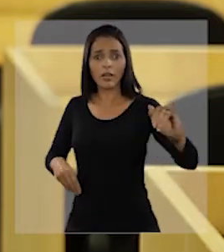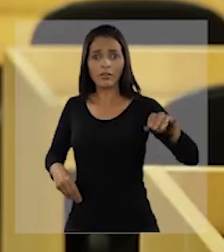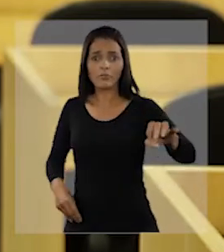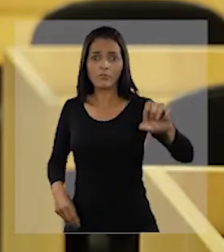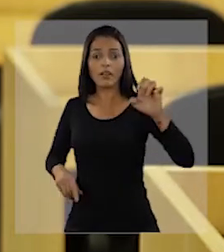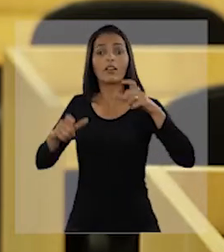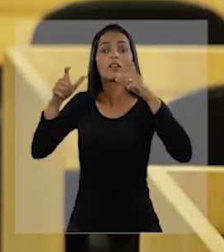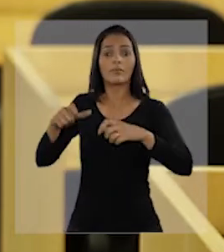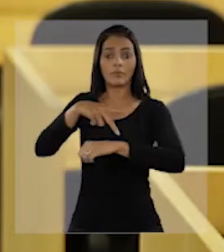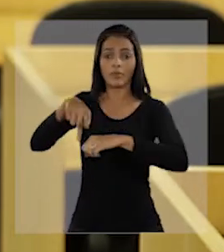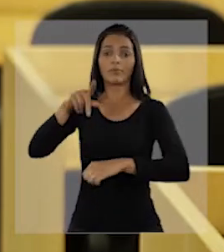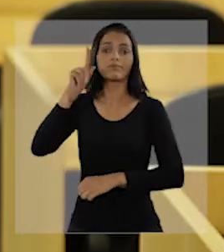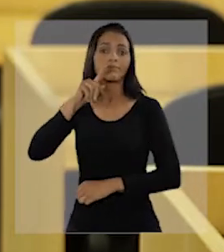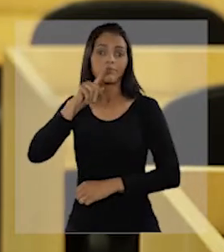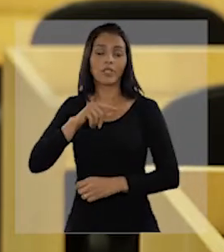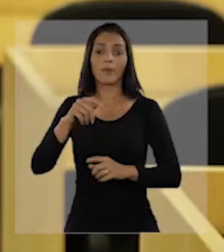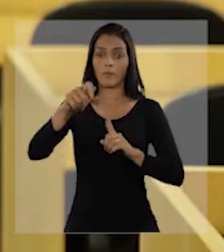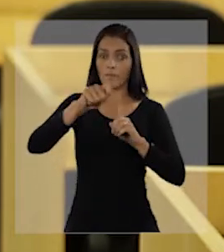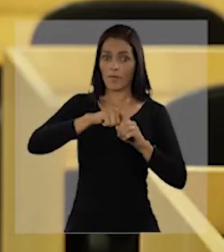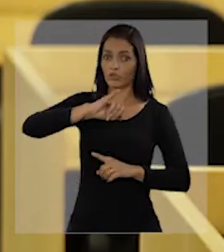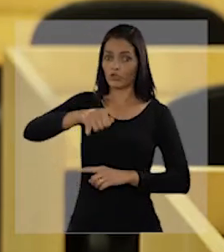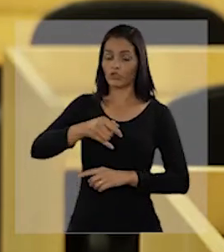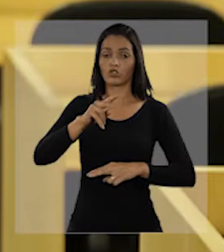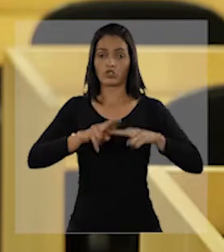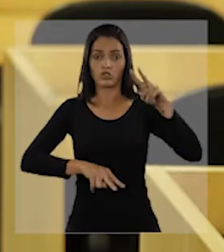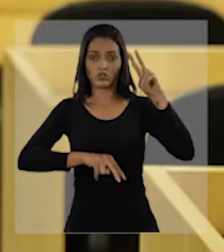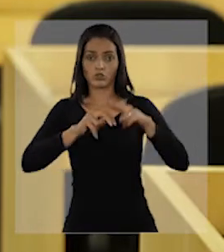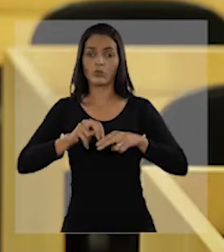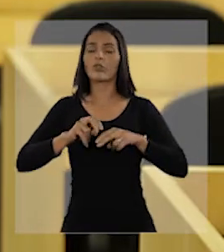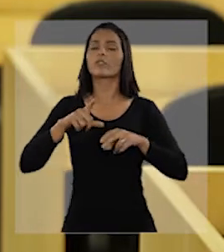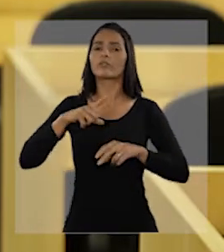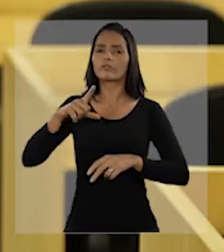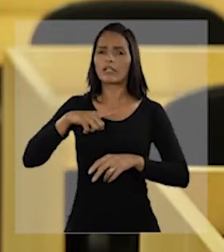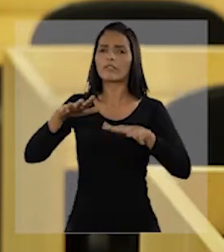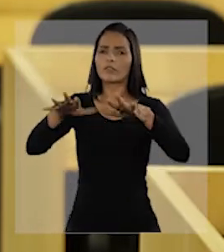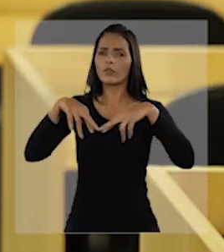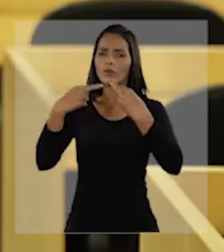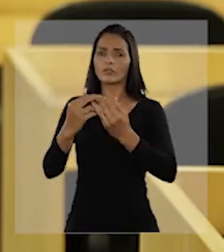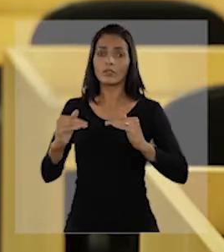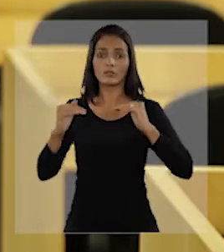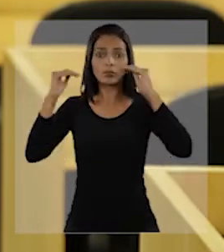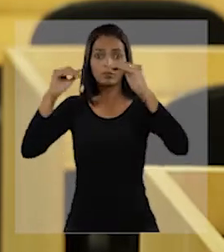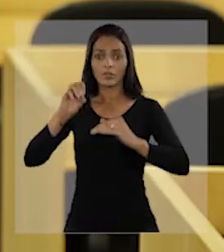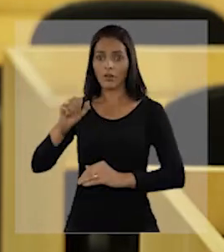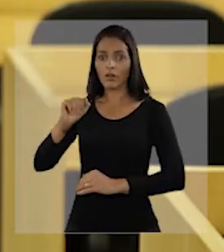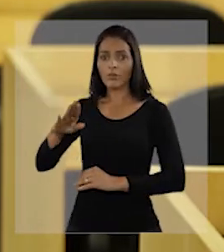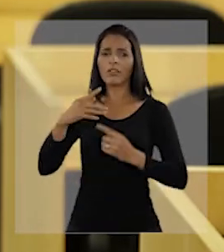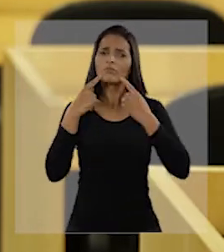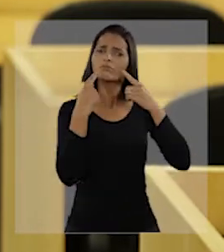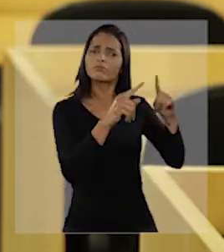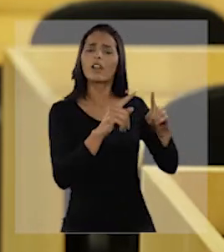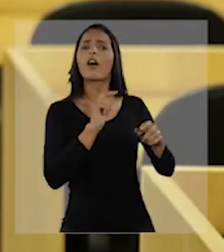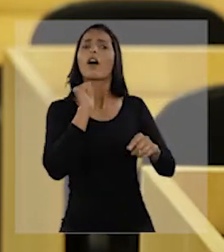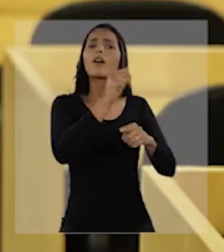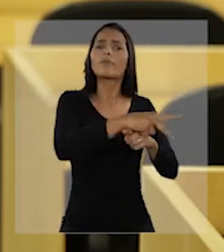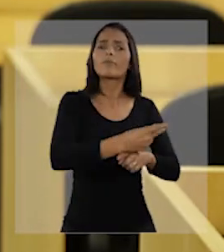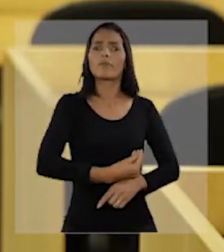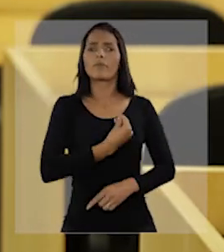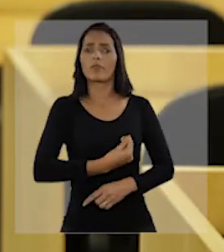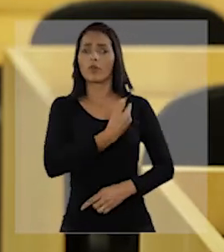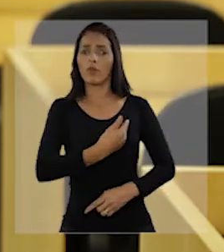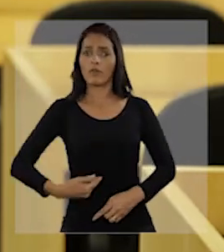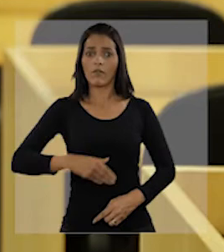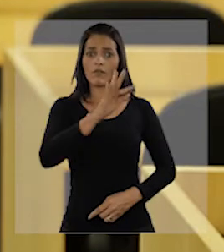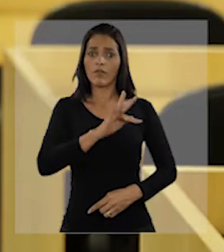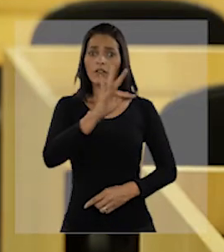Unidos. Desde junho, durante sessão do Conselho Pleno da entidade, a OAB critica a atuação do governo federal na questão